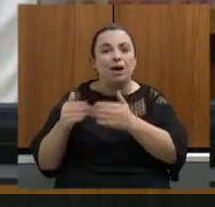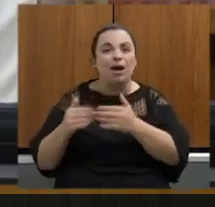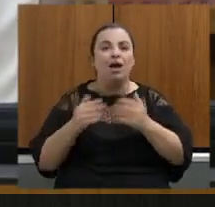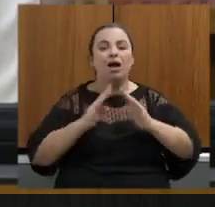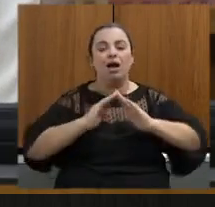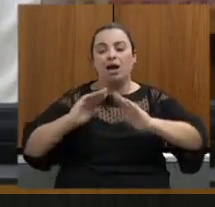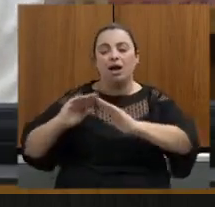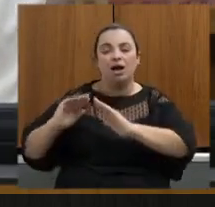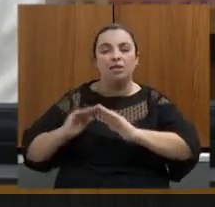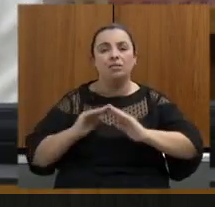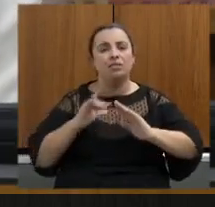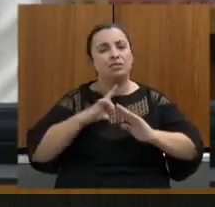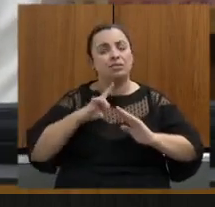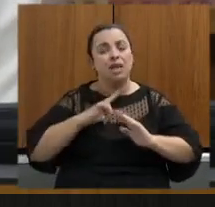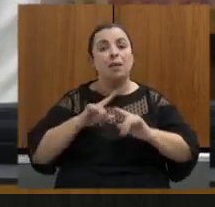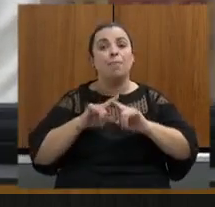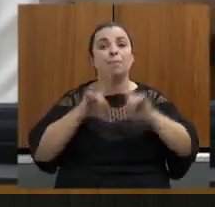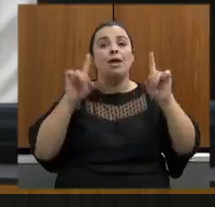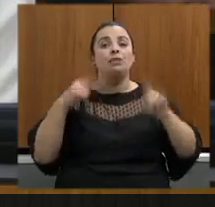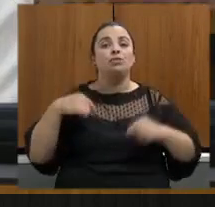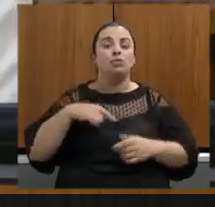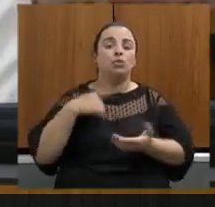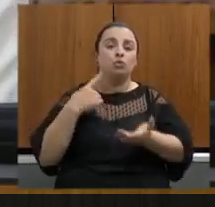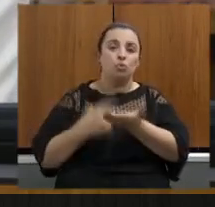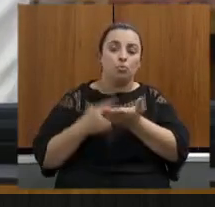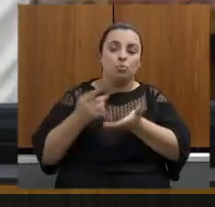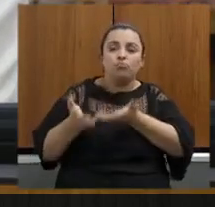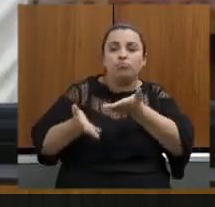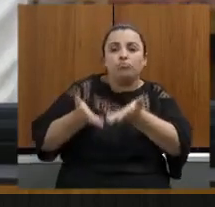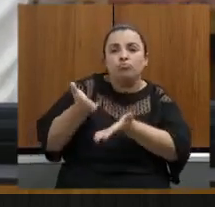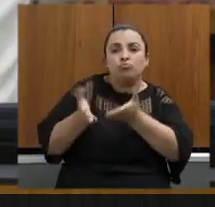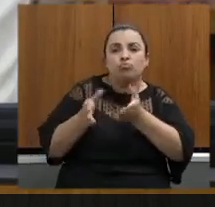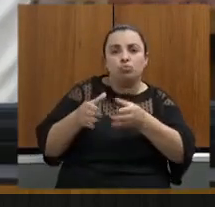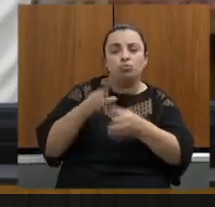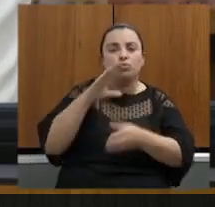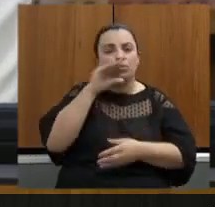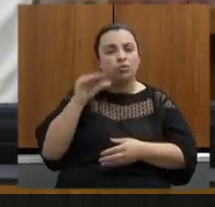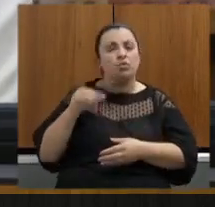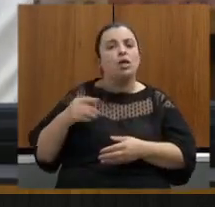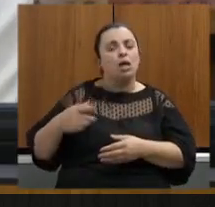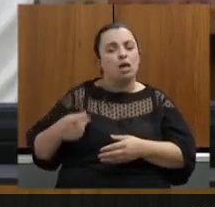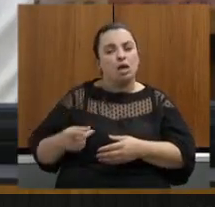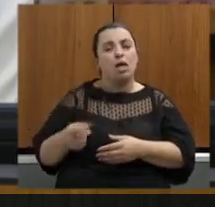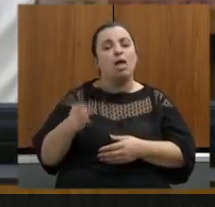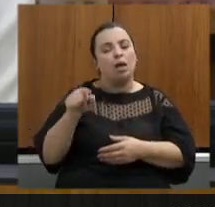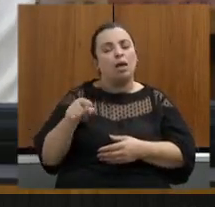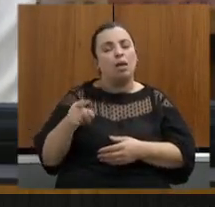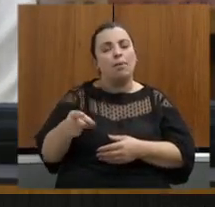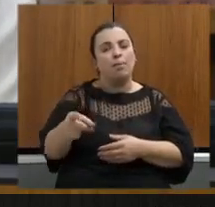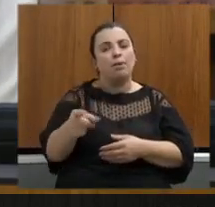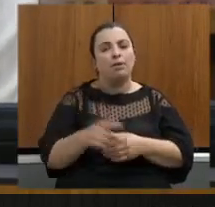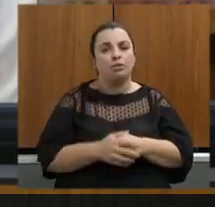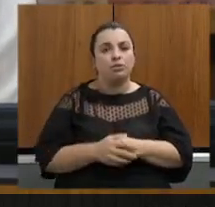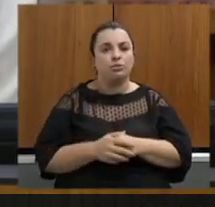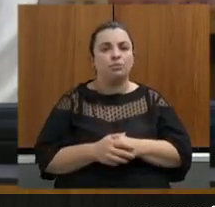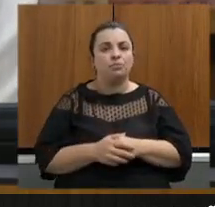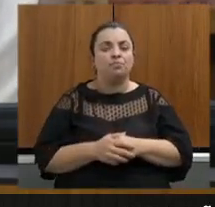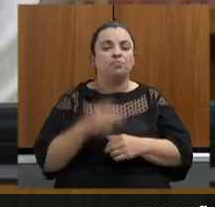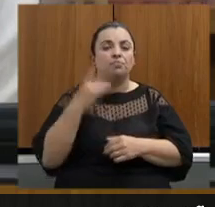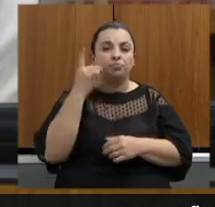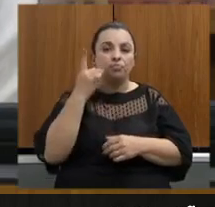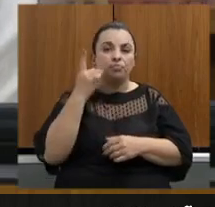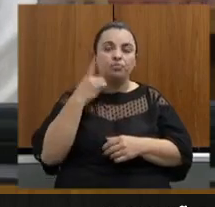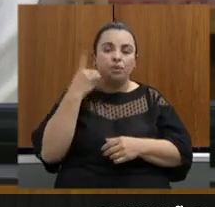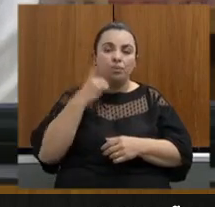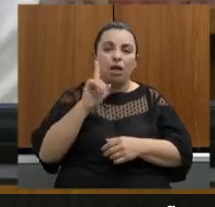plantas mas do nosso compromisso nos cuidados com servidor ele é permanente Deputado é muito bonita